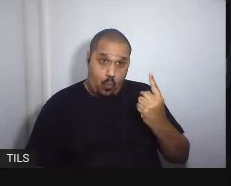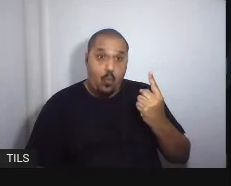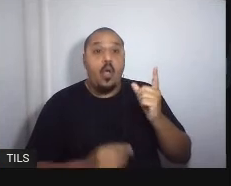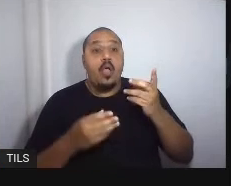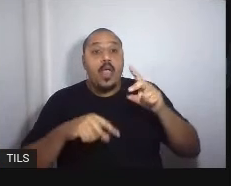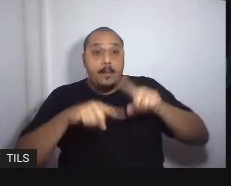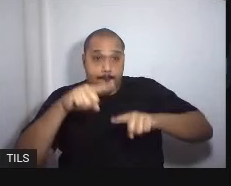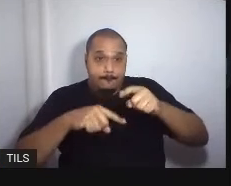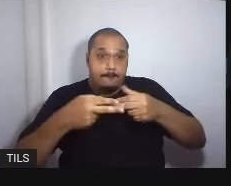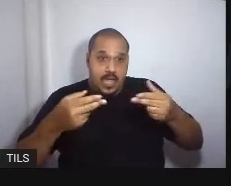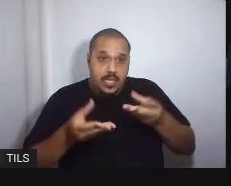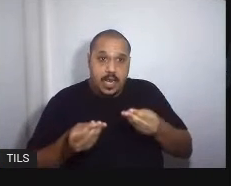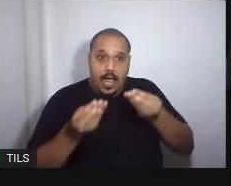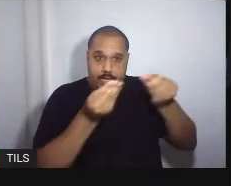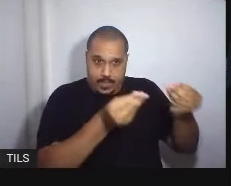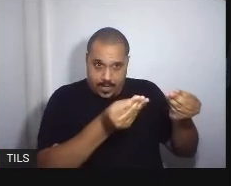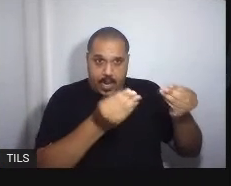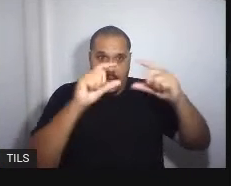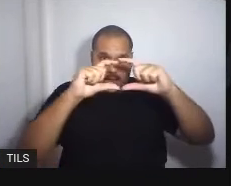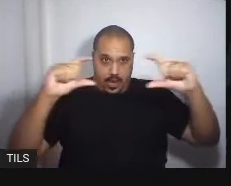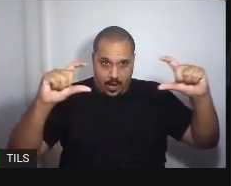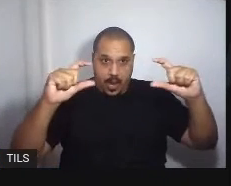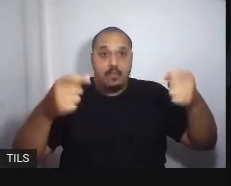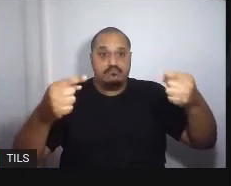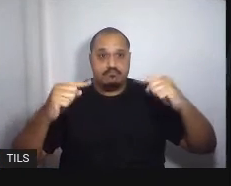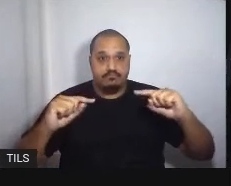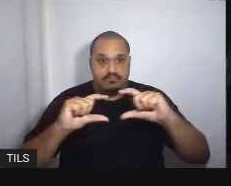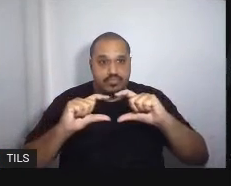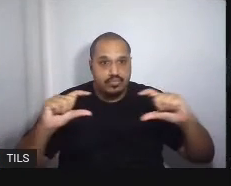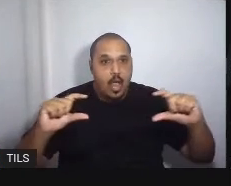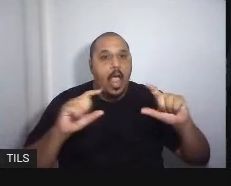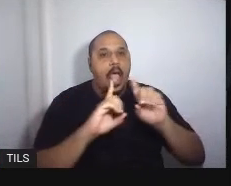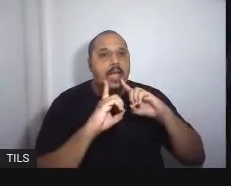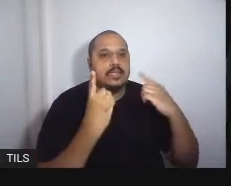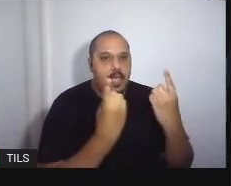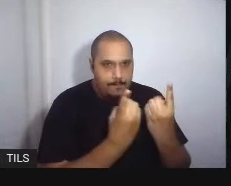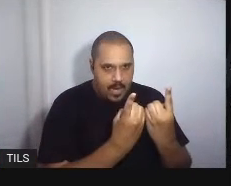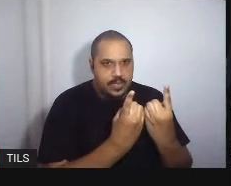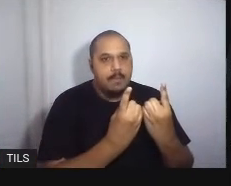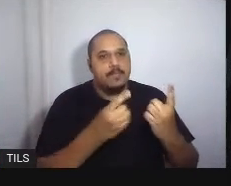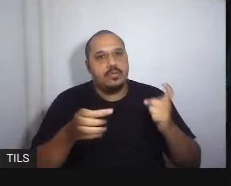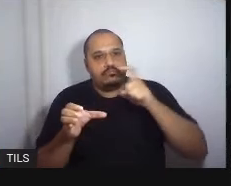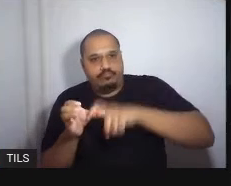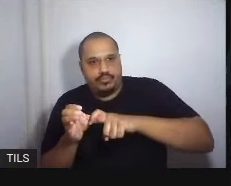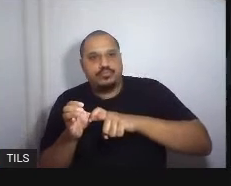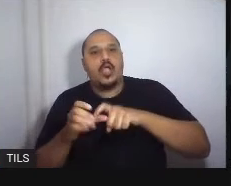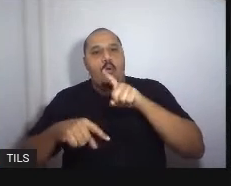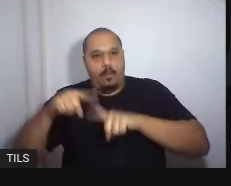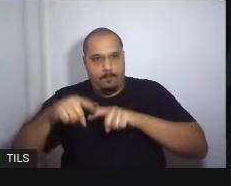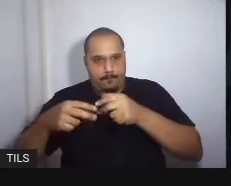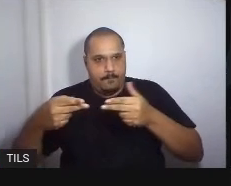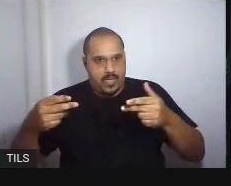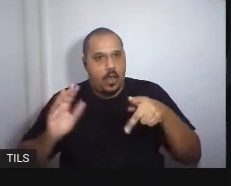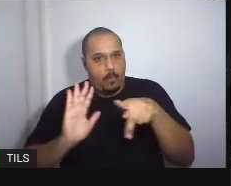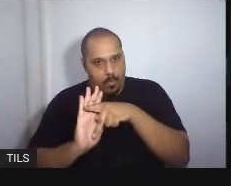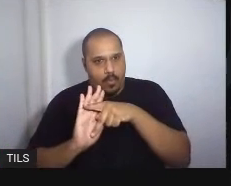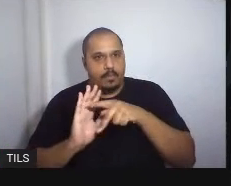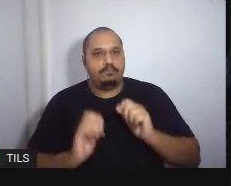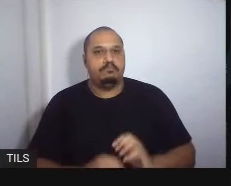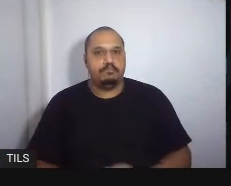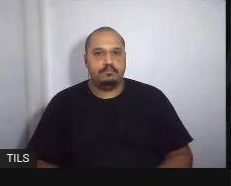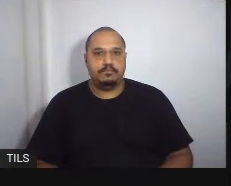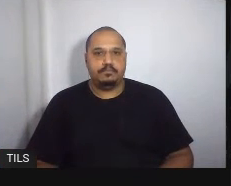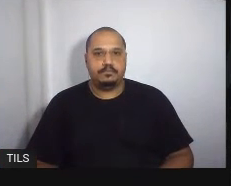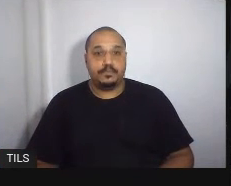e depois um tema para cada departamento com os materiais respectivos. Tá? Então,